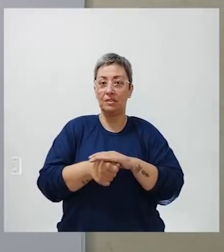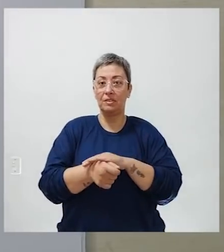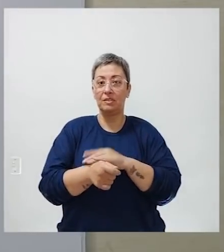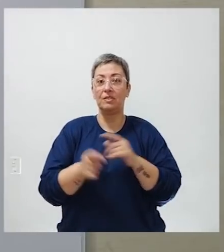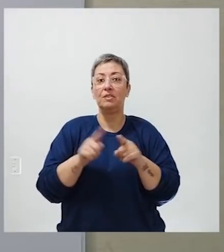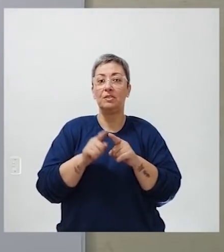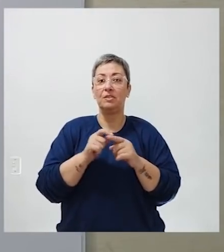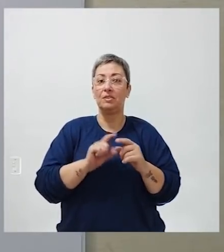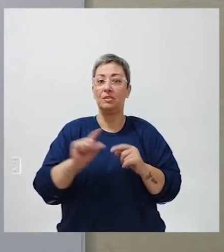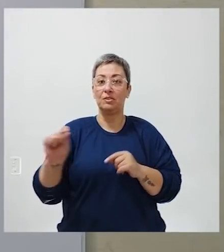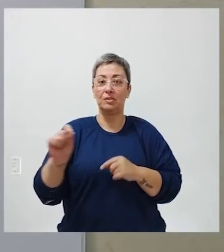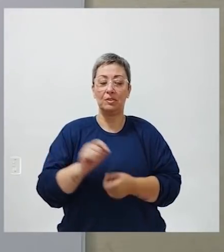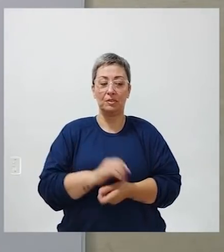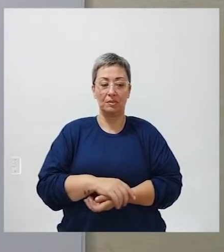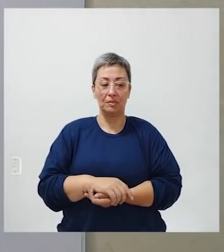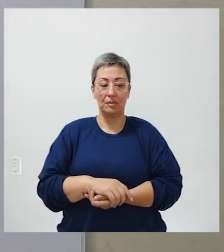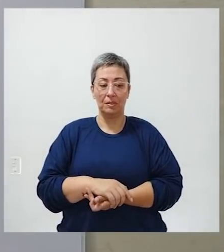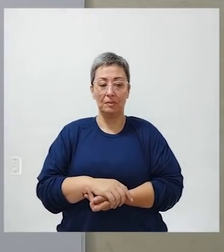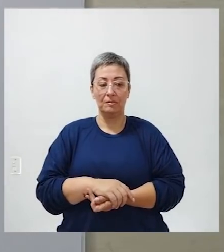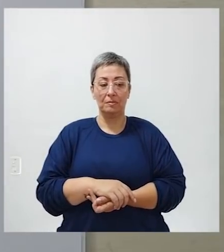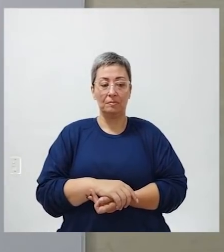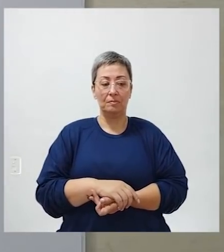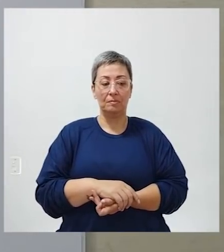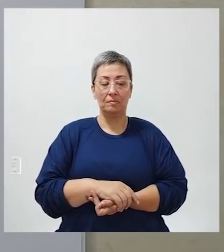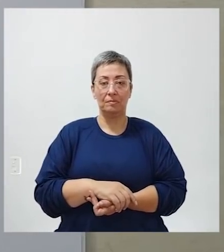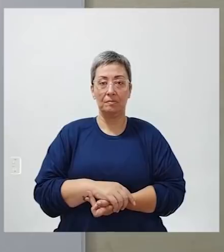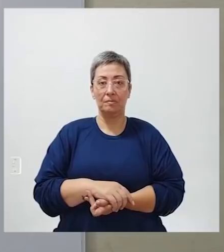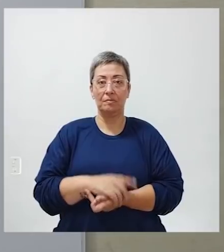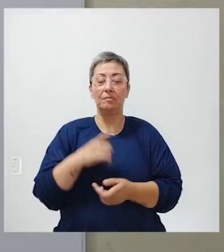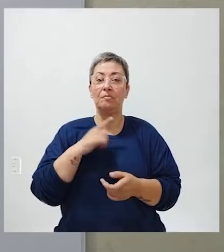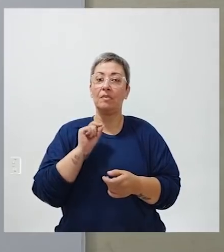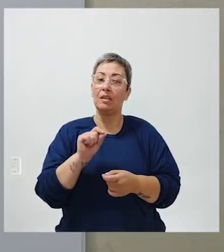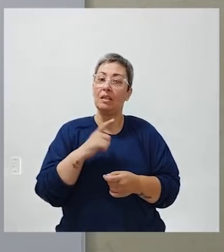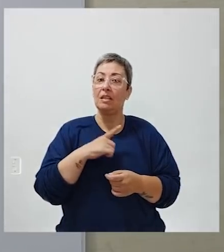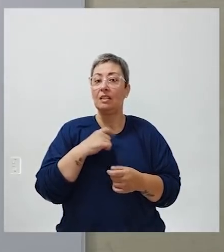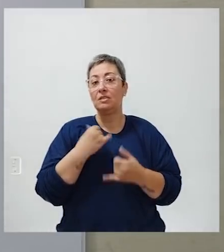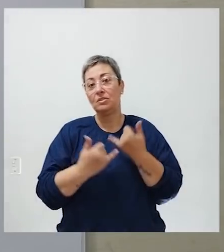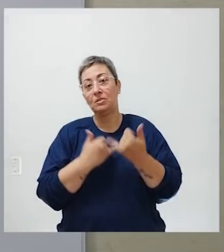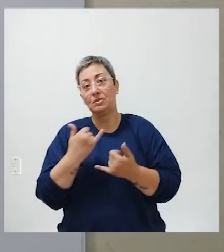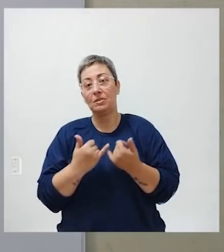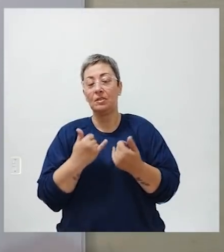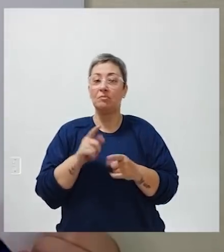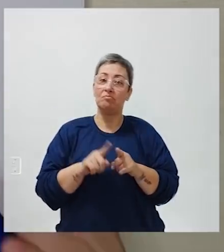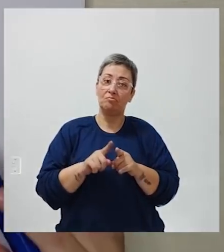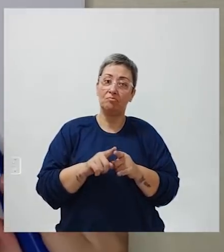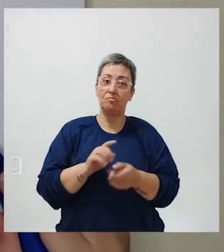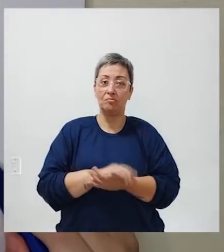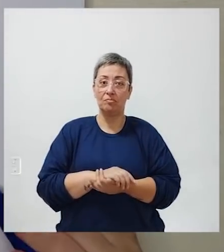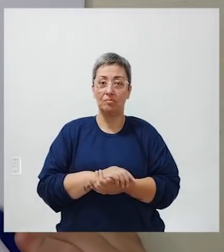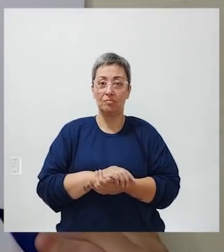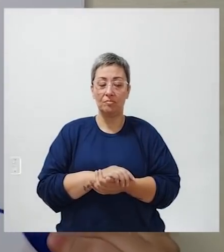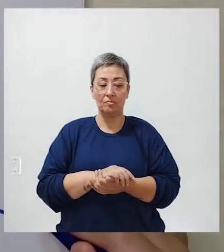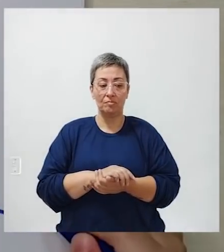foi? Eu tu! E eu tô brincando. Ah, é?